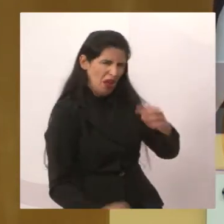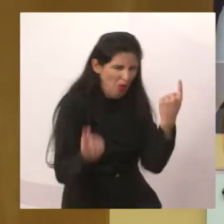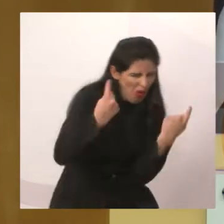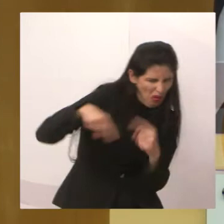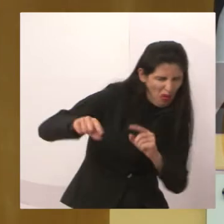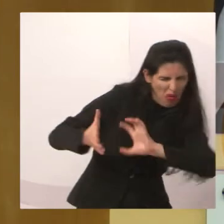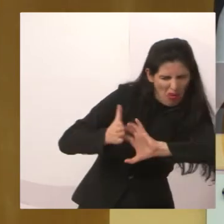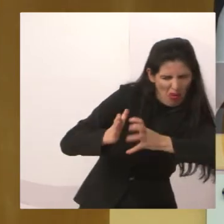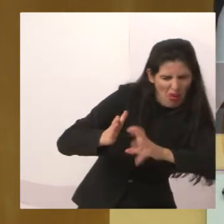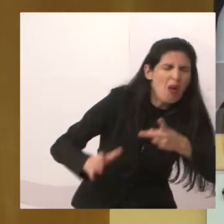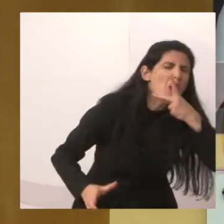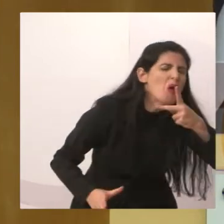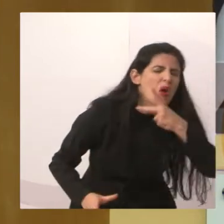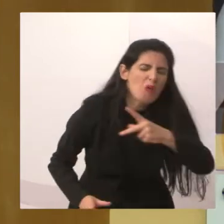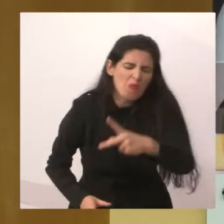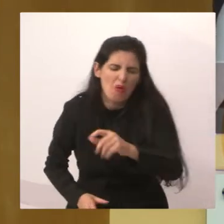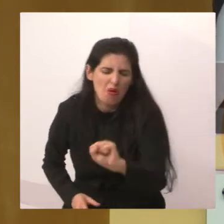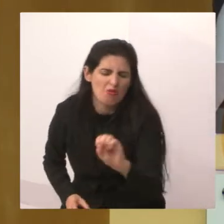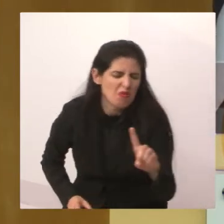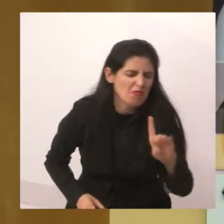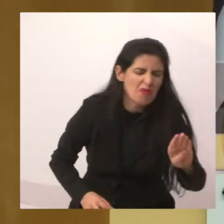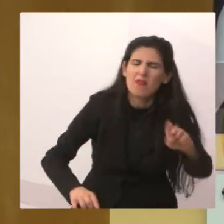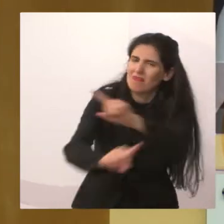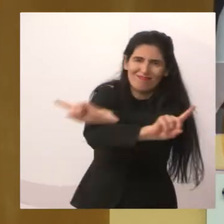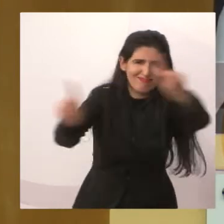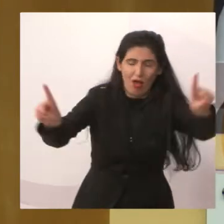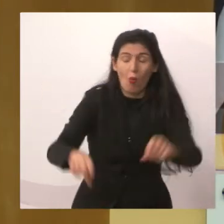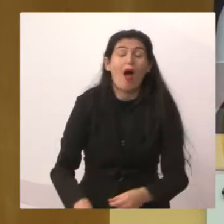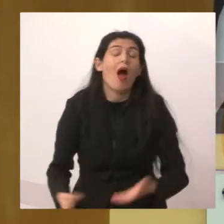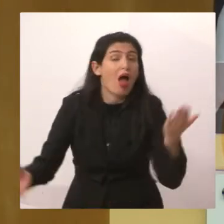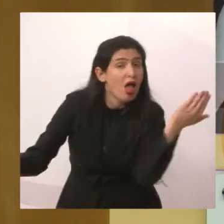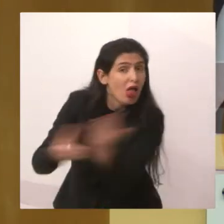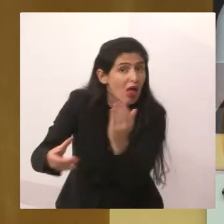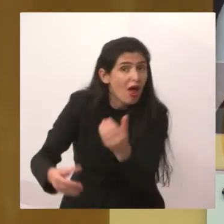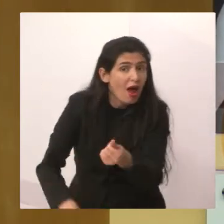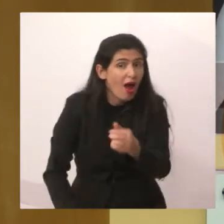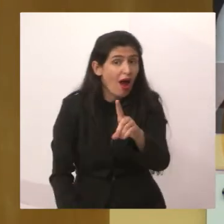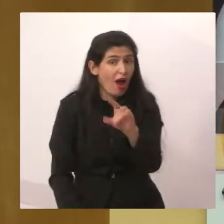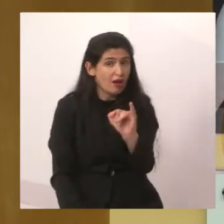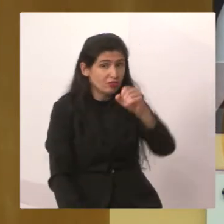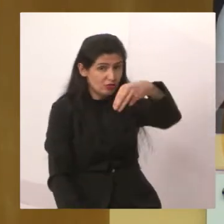contrário. Houve uma ADIM, que é uma ação direta de